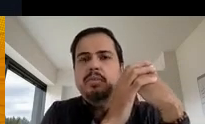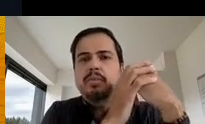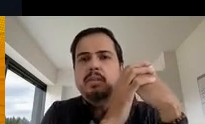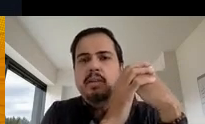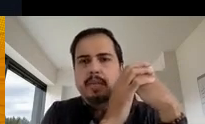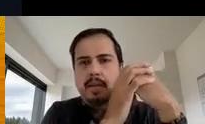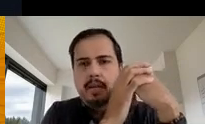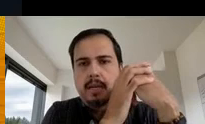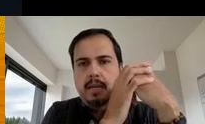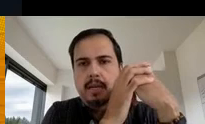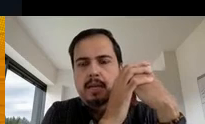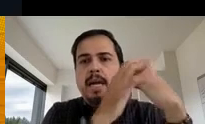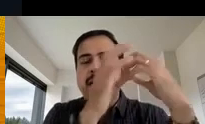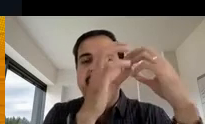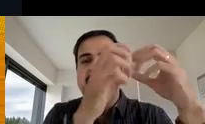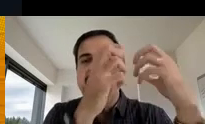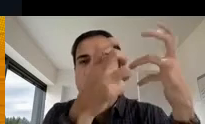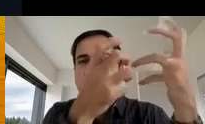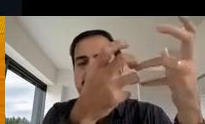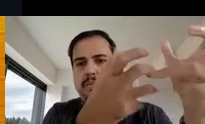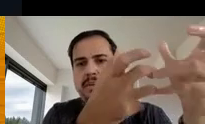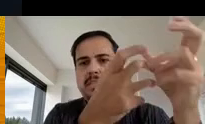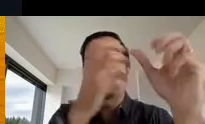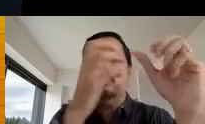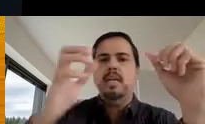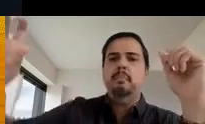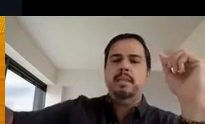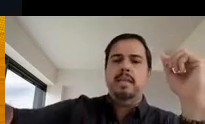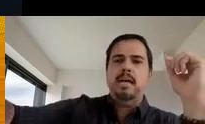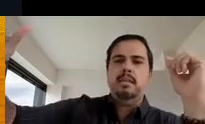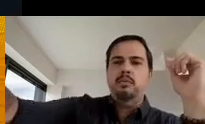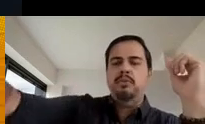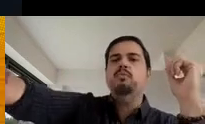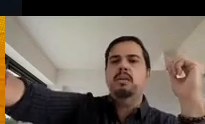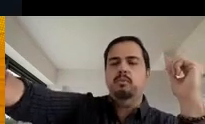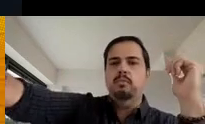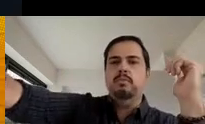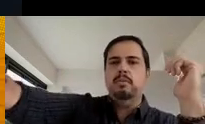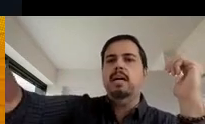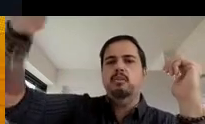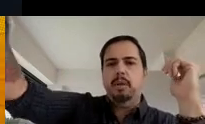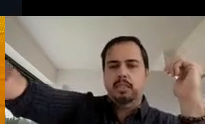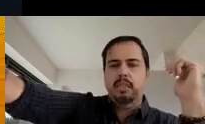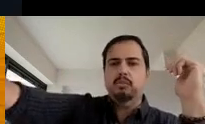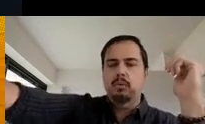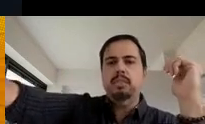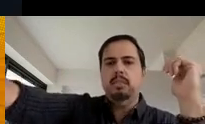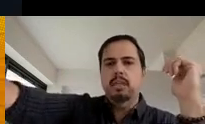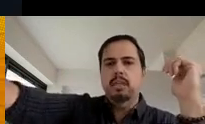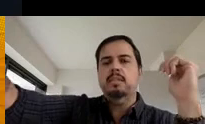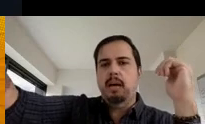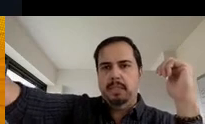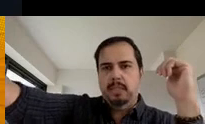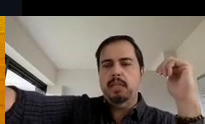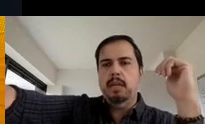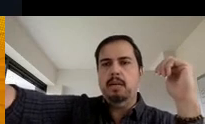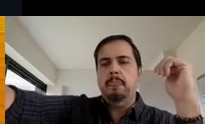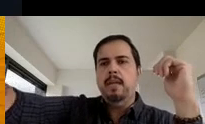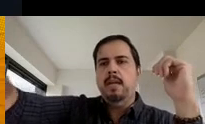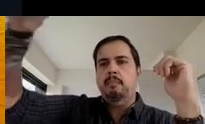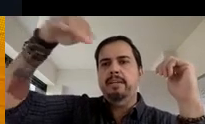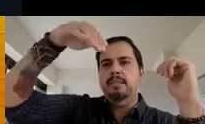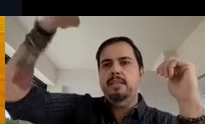né? É muito difícil interpretar de verdade para frente. Você consegue interpretar até o fim do ano, grande parte das coisas.